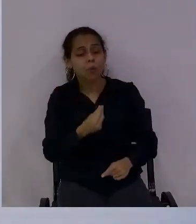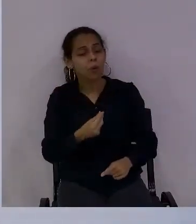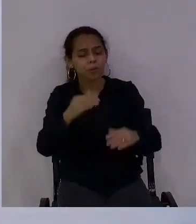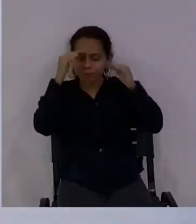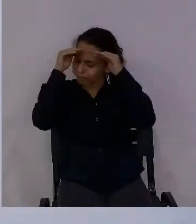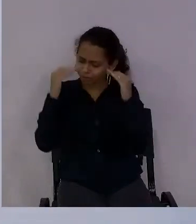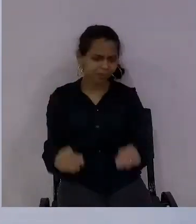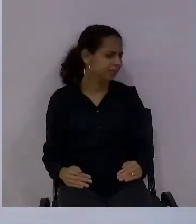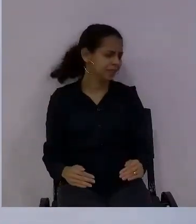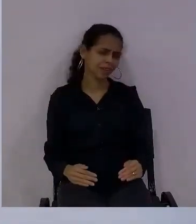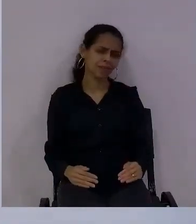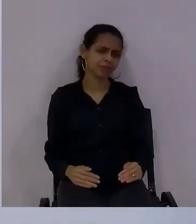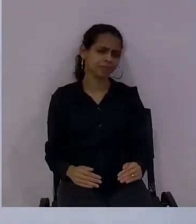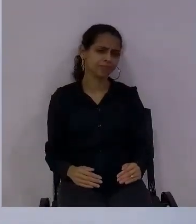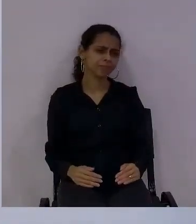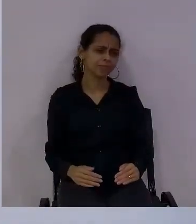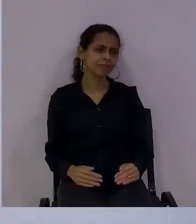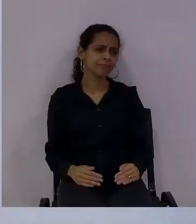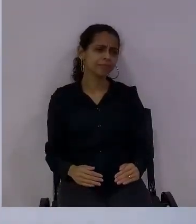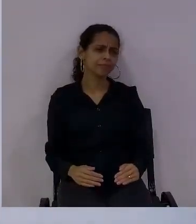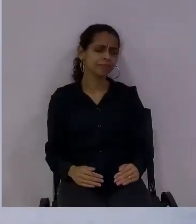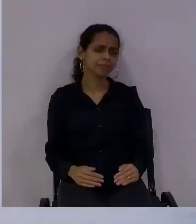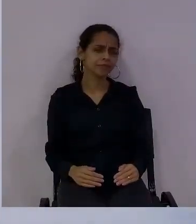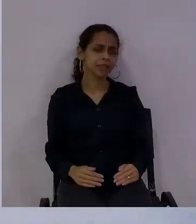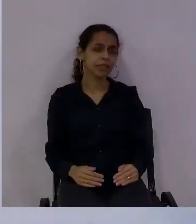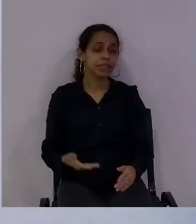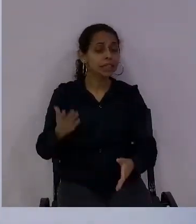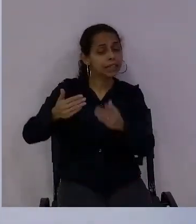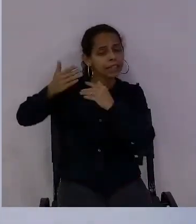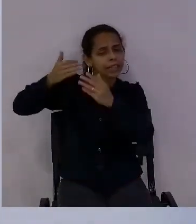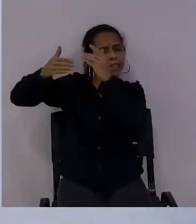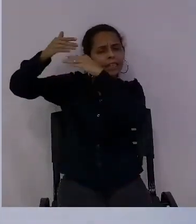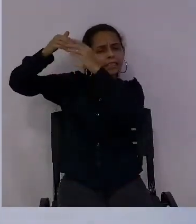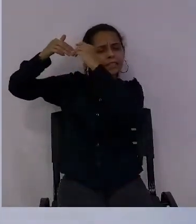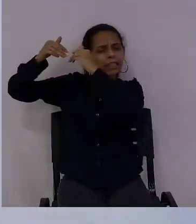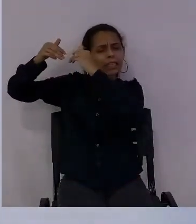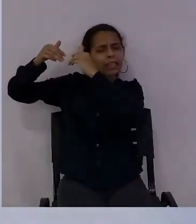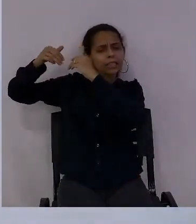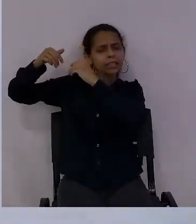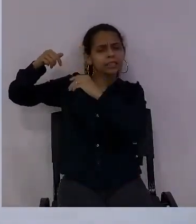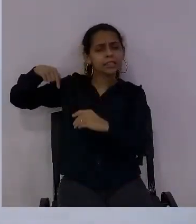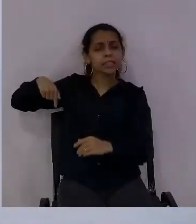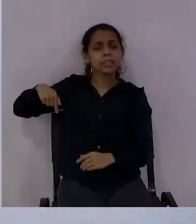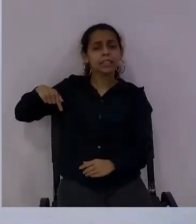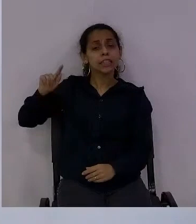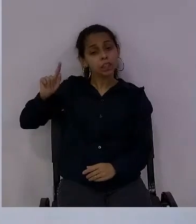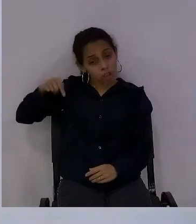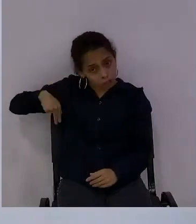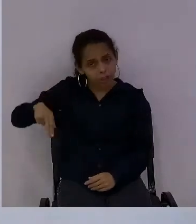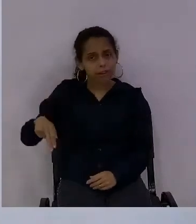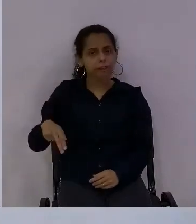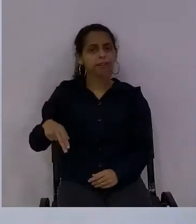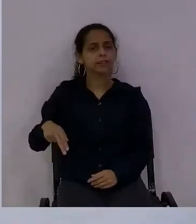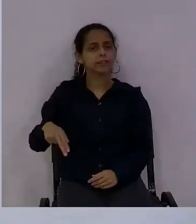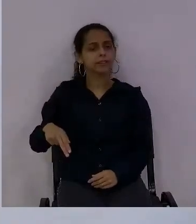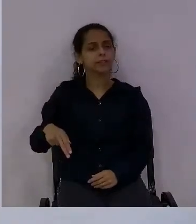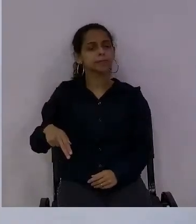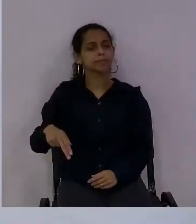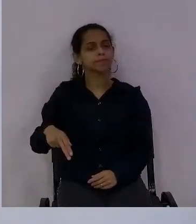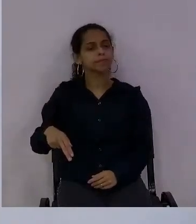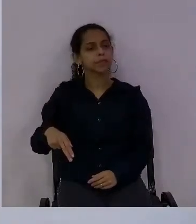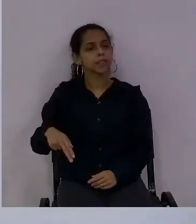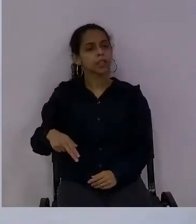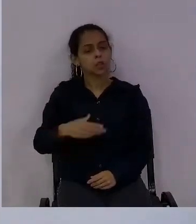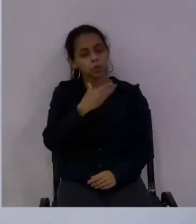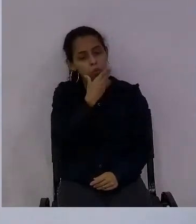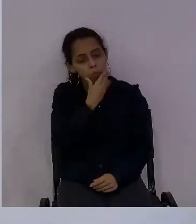duas coisas estão acontecendo. Primeiro, a incapacidade do homem em cumprir a lei. E qual era a lei? Não coma do